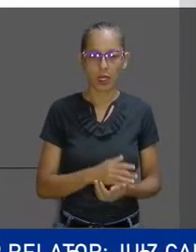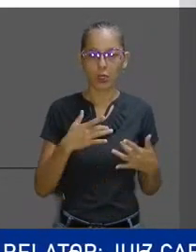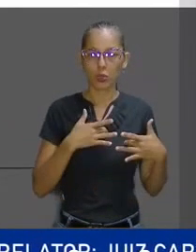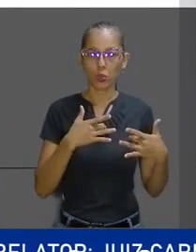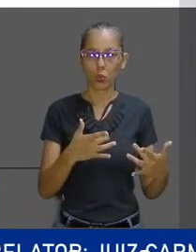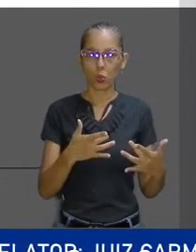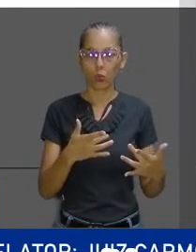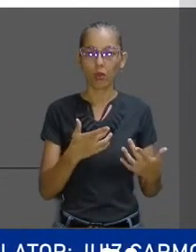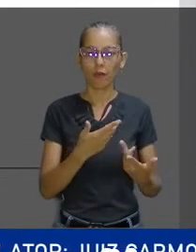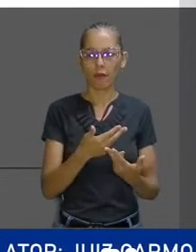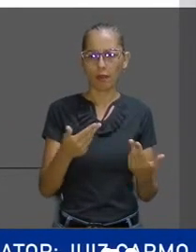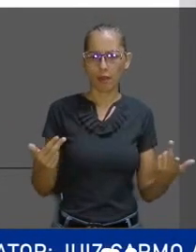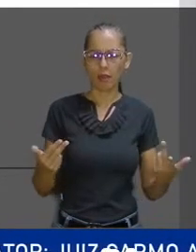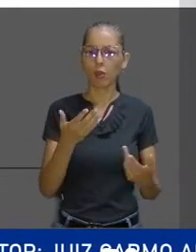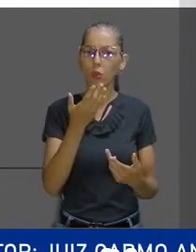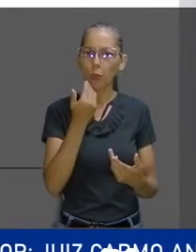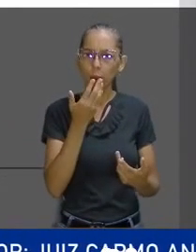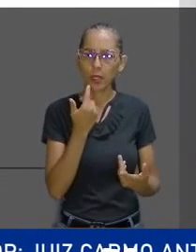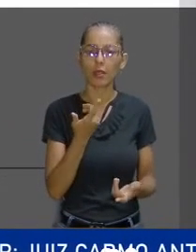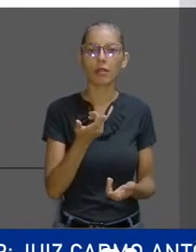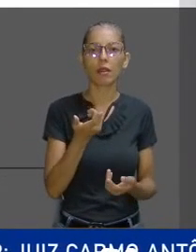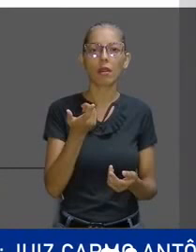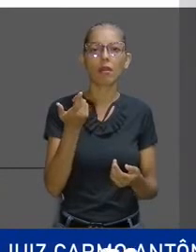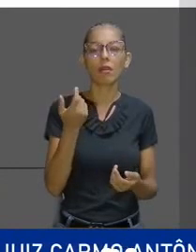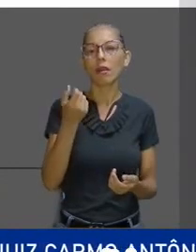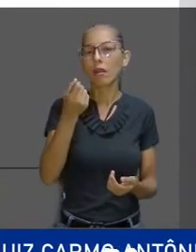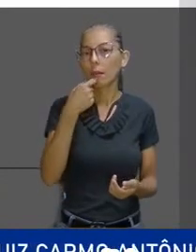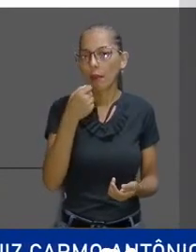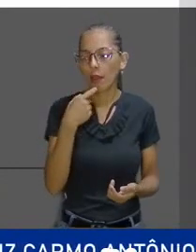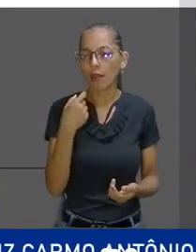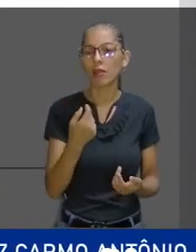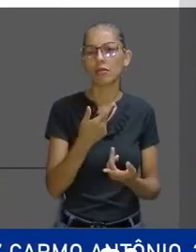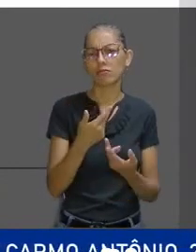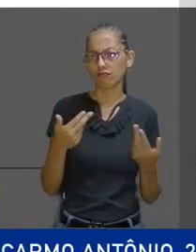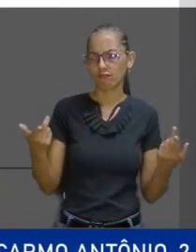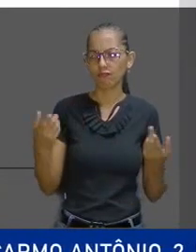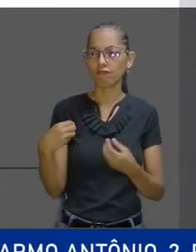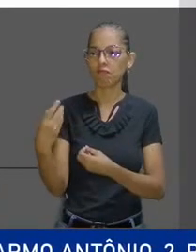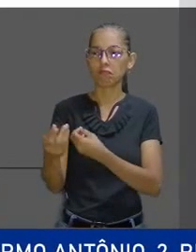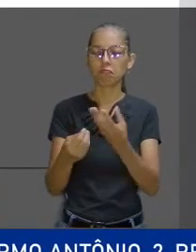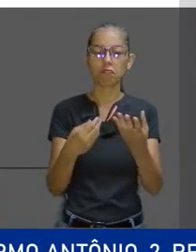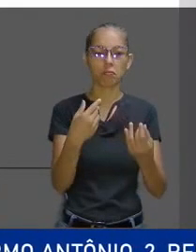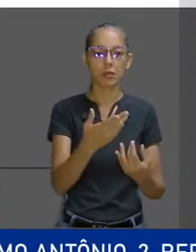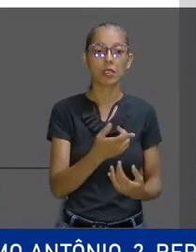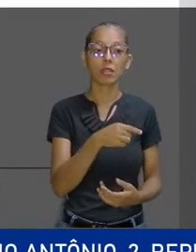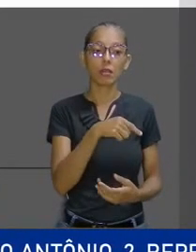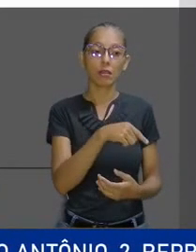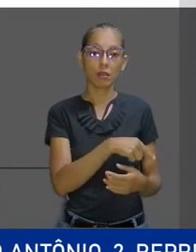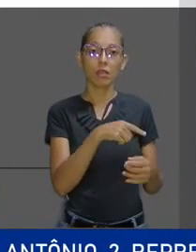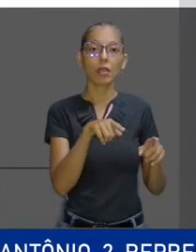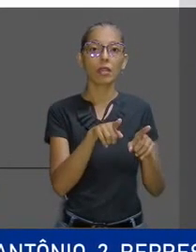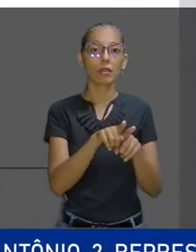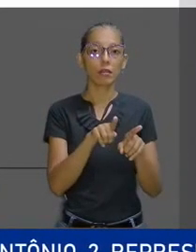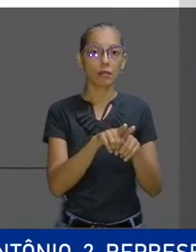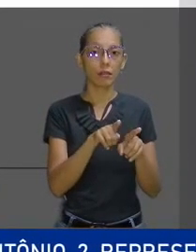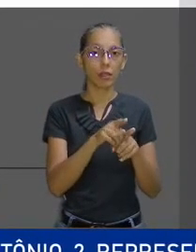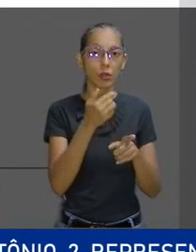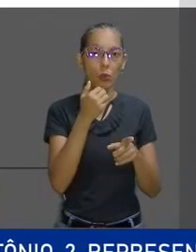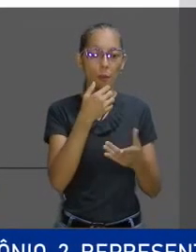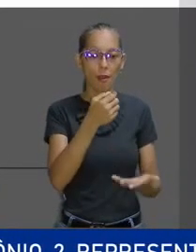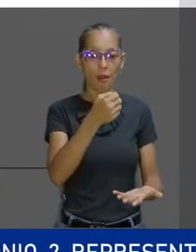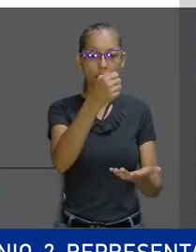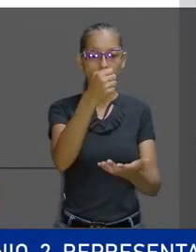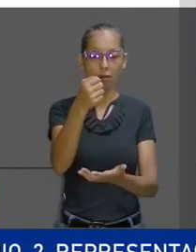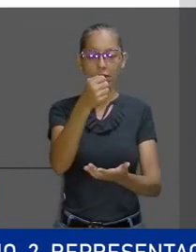remédios e presta outras assistências a pessoas vulneráveis e que as cestas básicas apreendidas no interior do veículo faziam parte da ação a ser